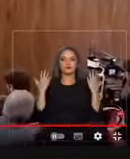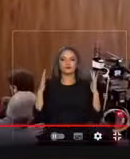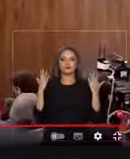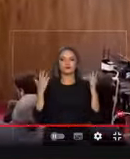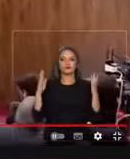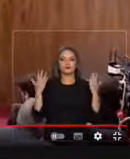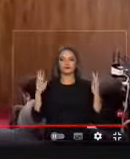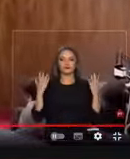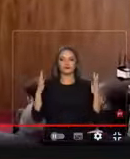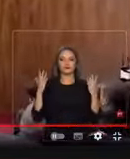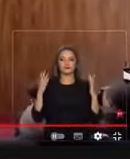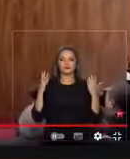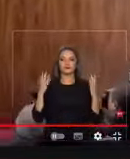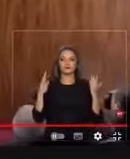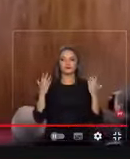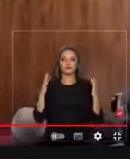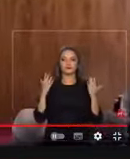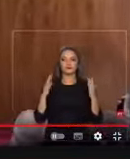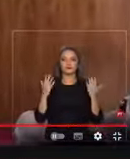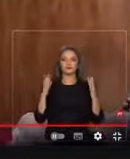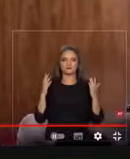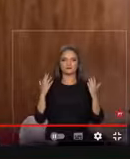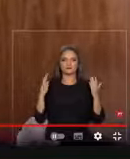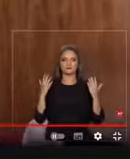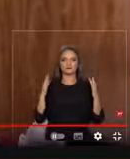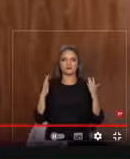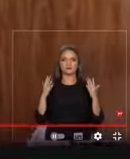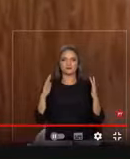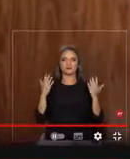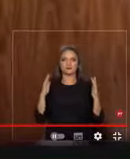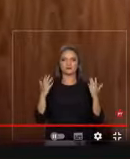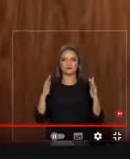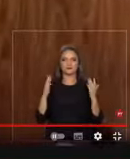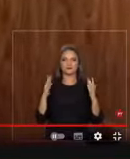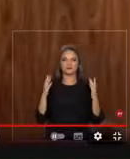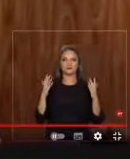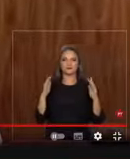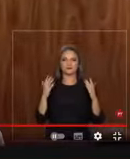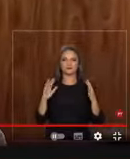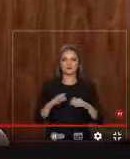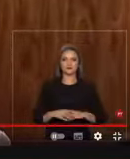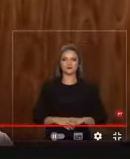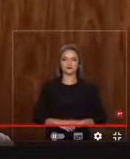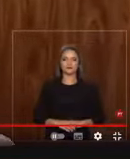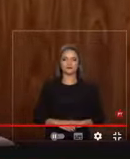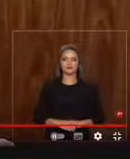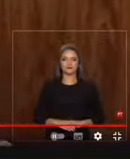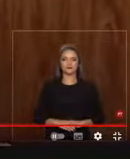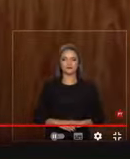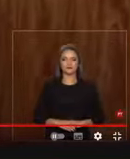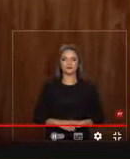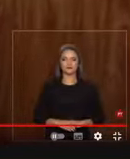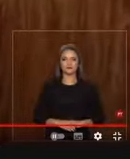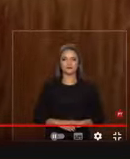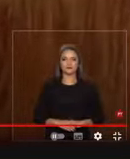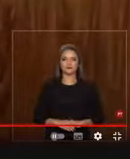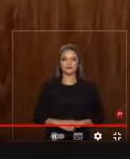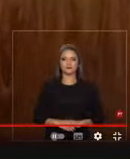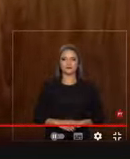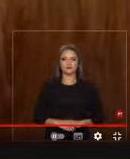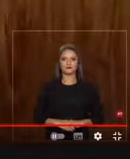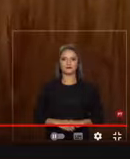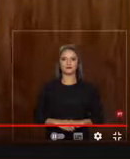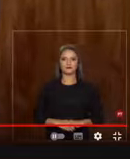formalizar, através do rito, a sua condução a vice-presidente. Neste momento,